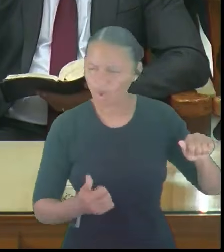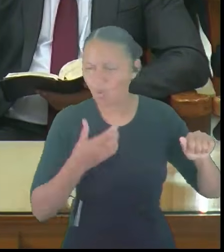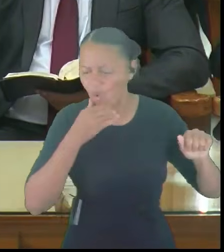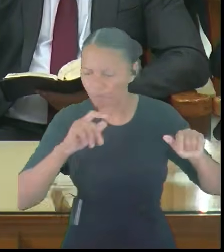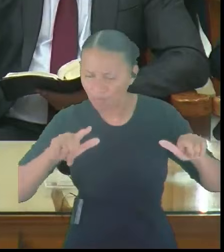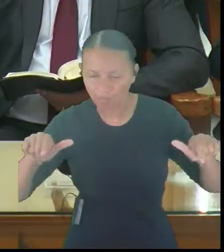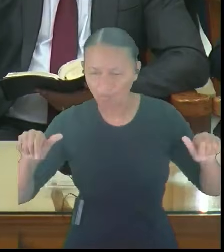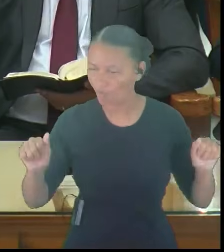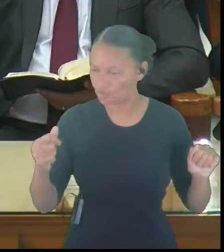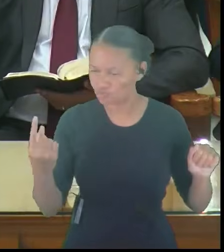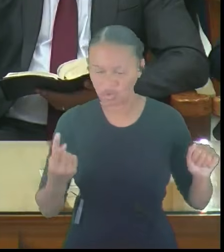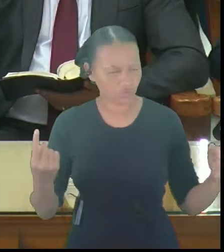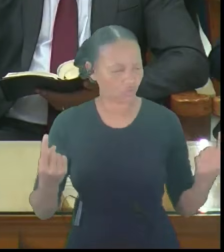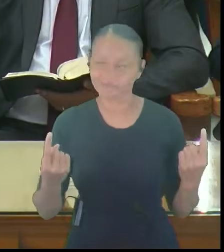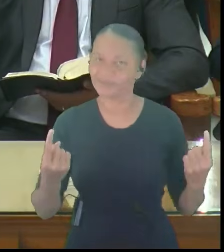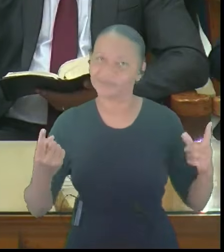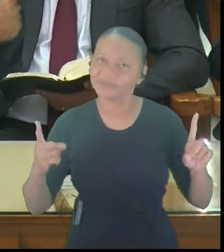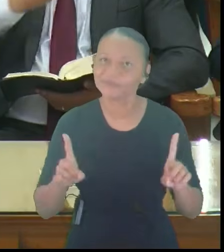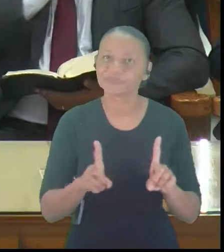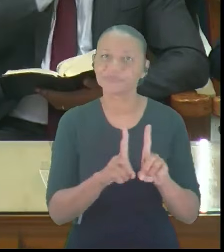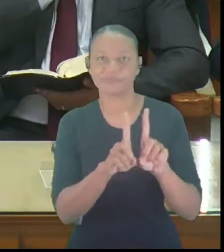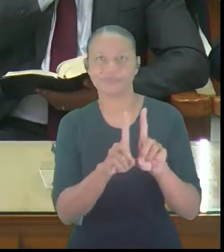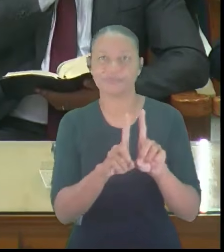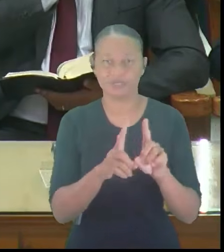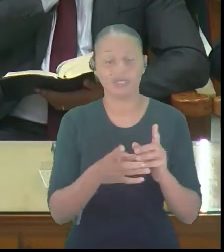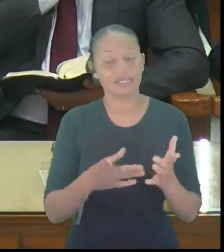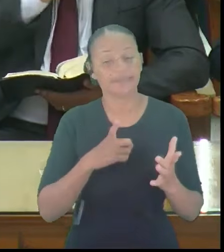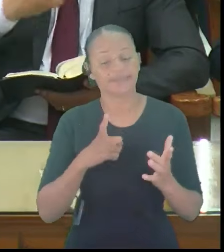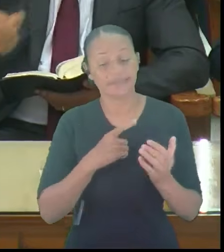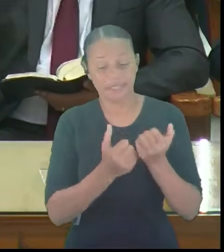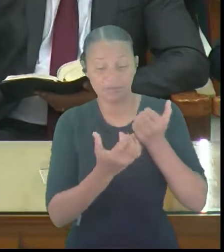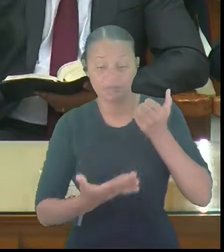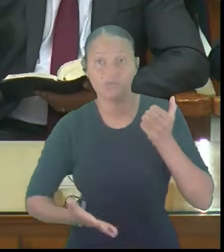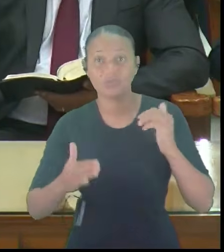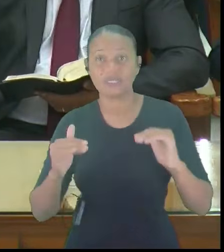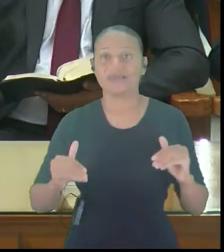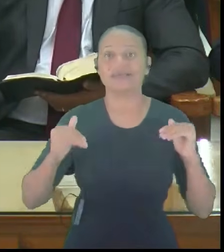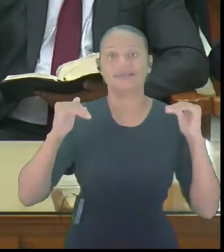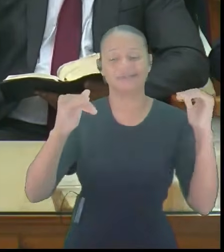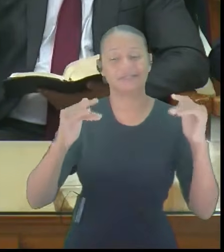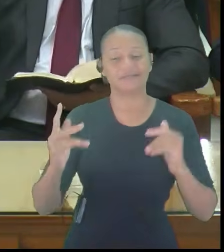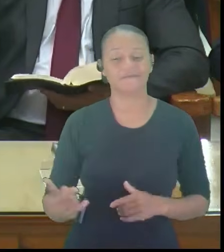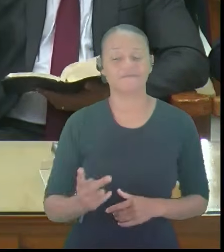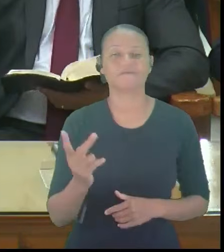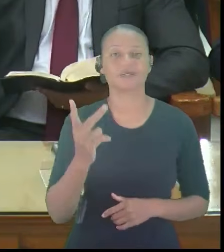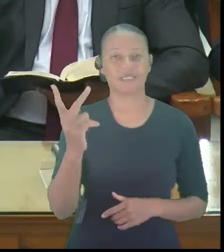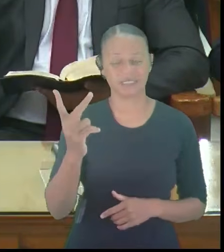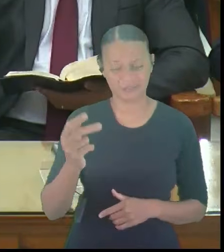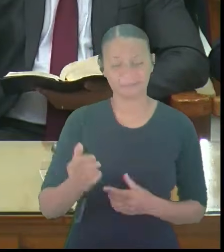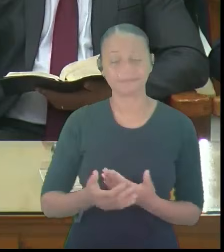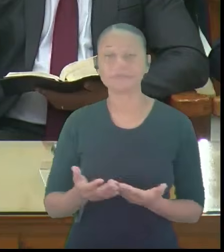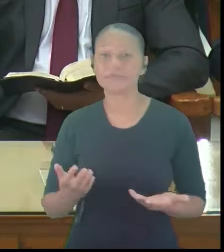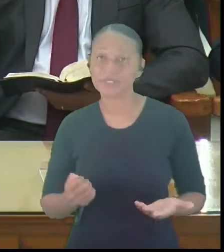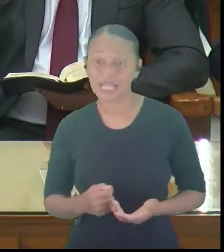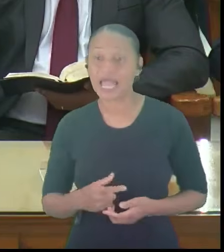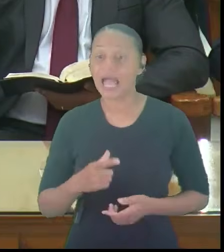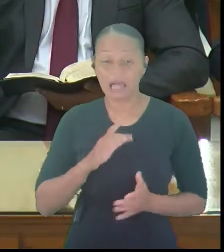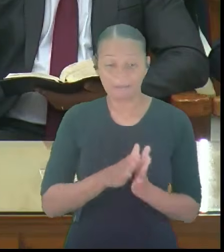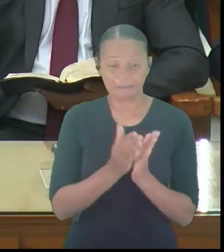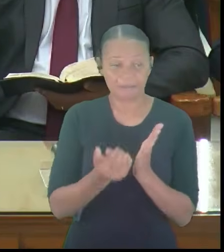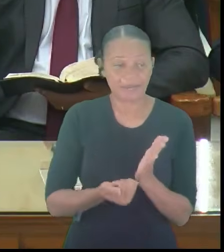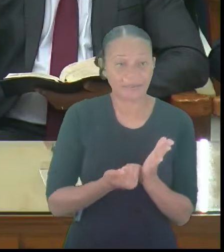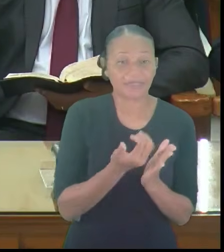mulher. Agora, a Bíblia dá uma hierarquia de valores. A Bíblia dá